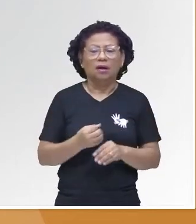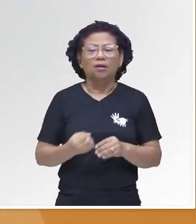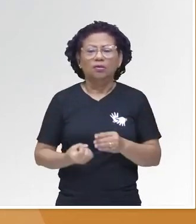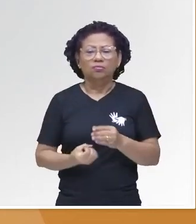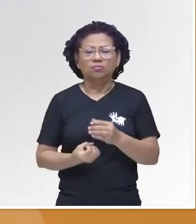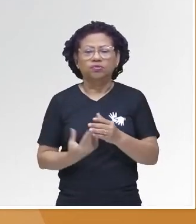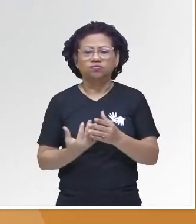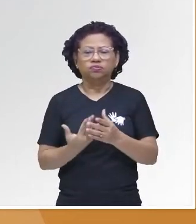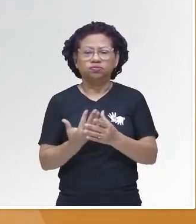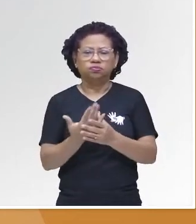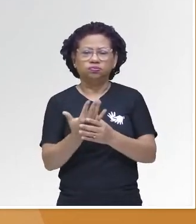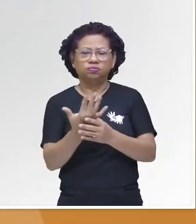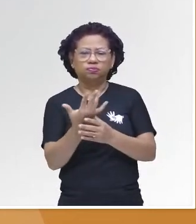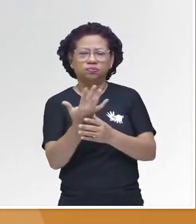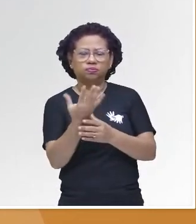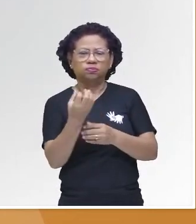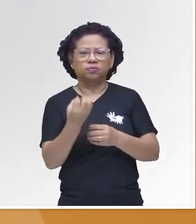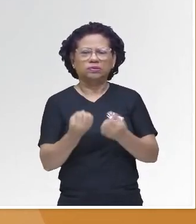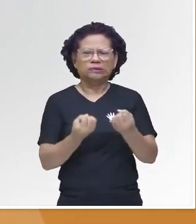fontes não